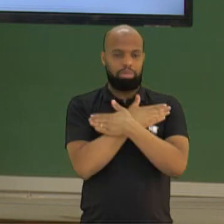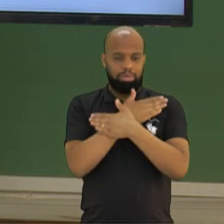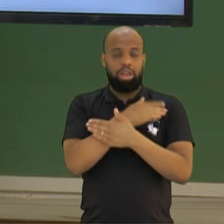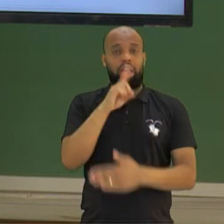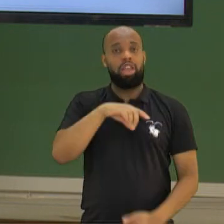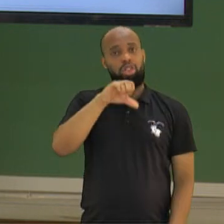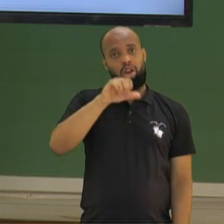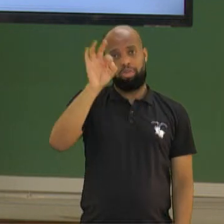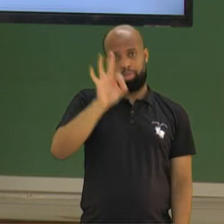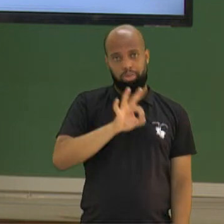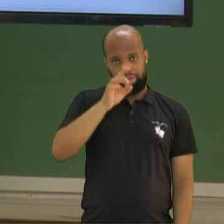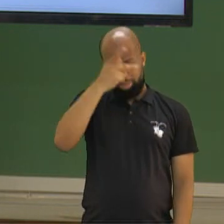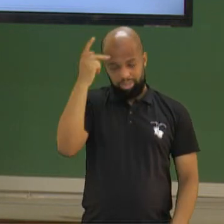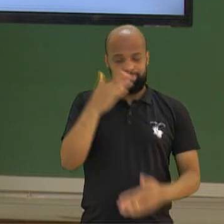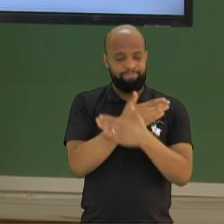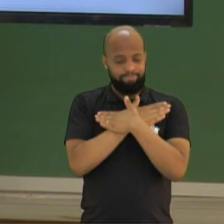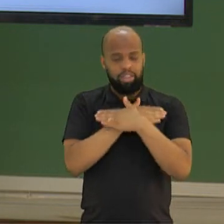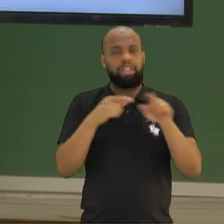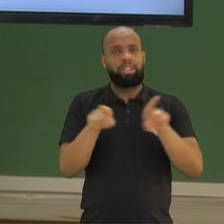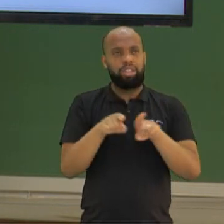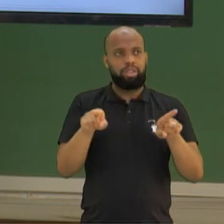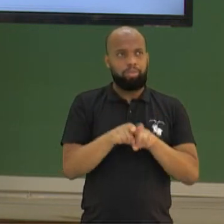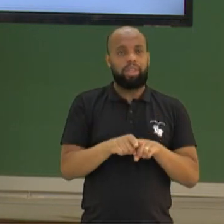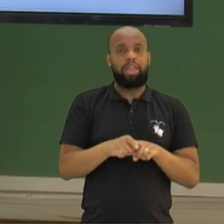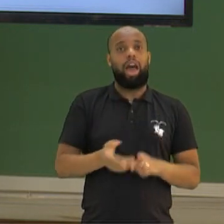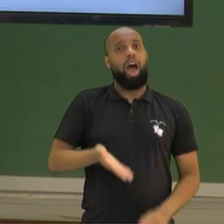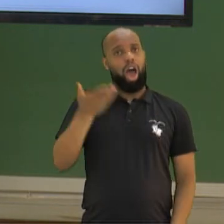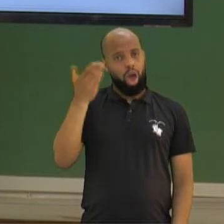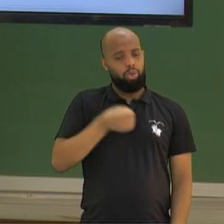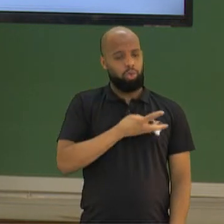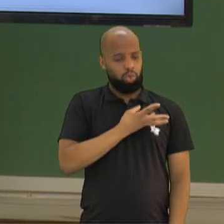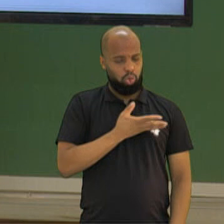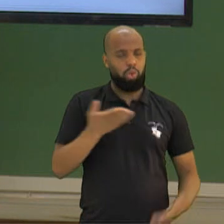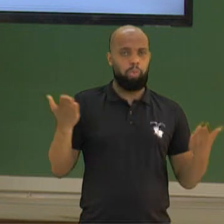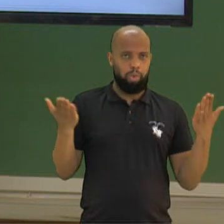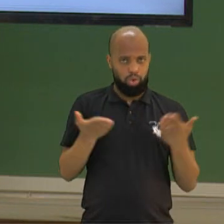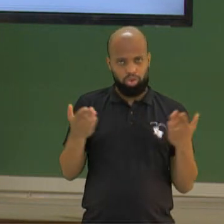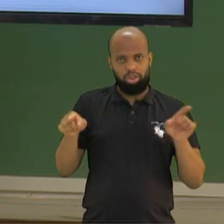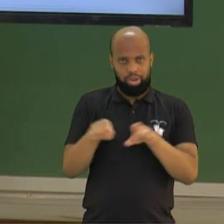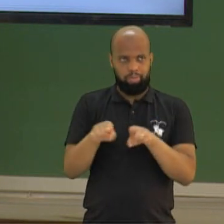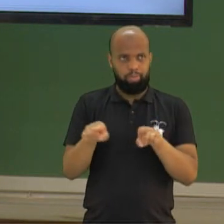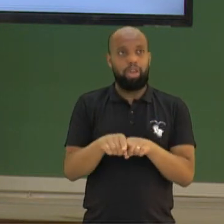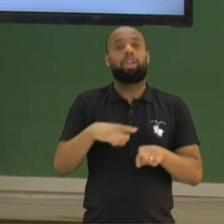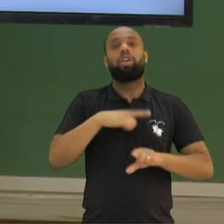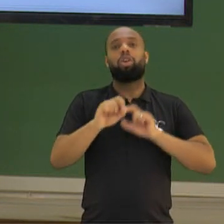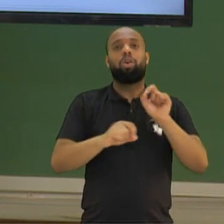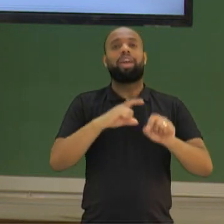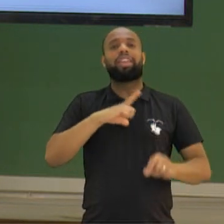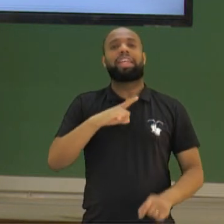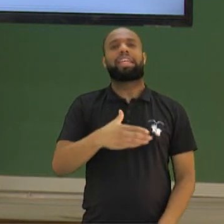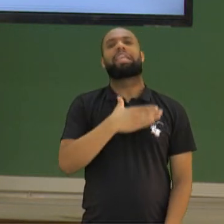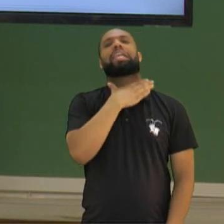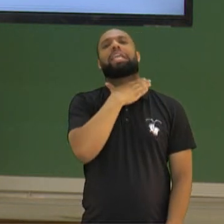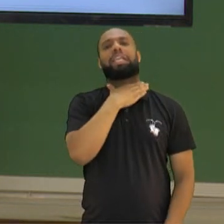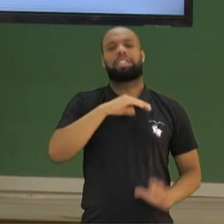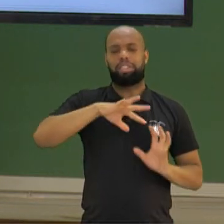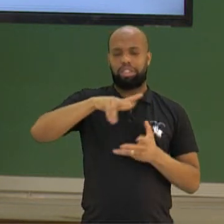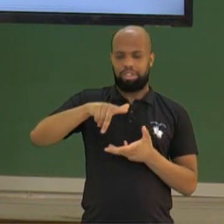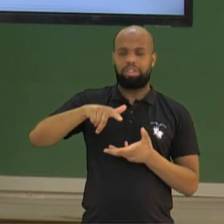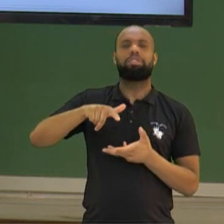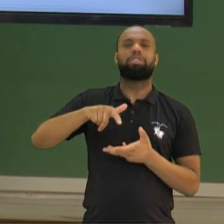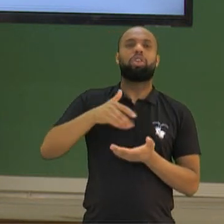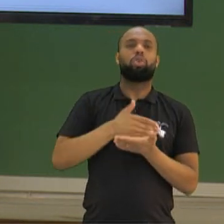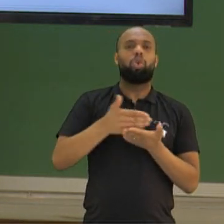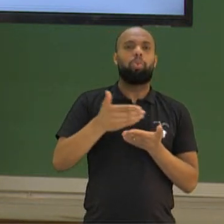da população brasileira, valor alto para o período e para os dias de hoje, né? E também nós vamos ter uma crise internacional aí no início